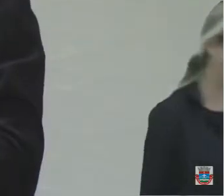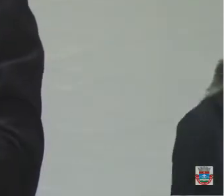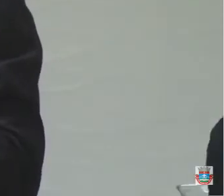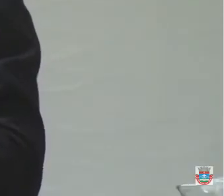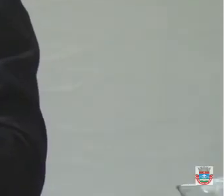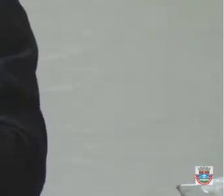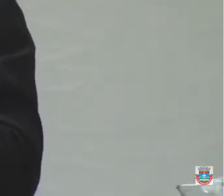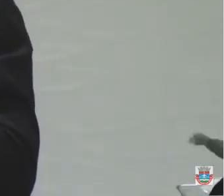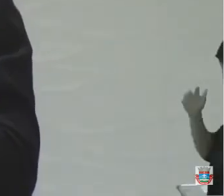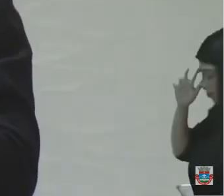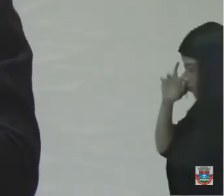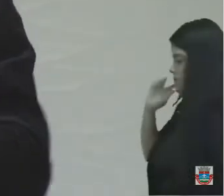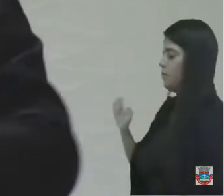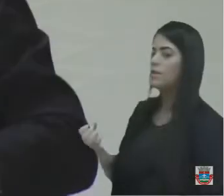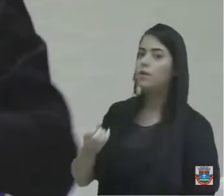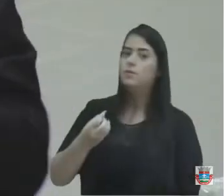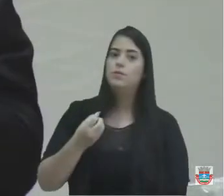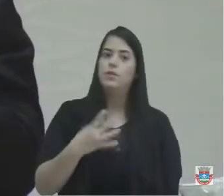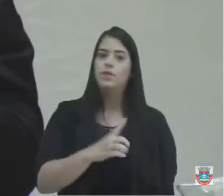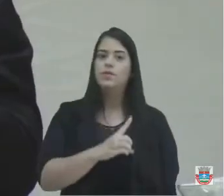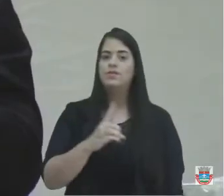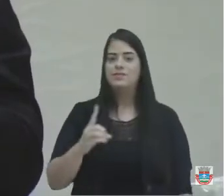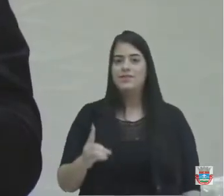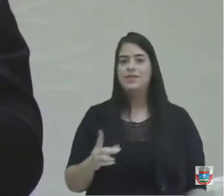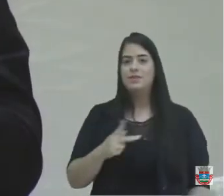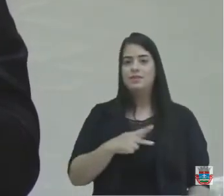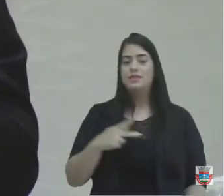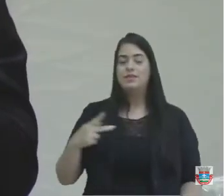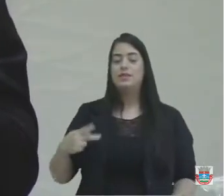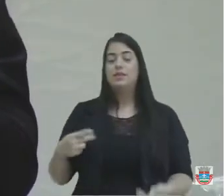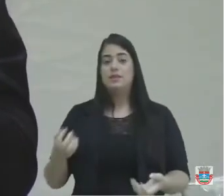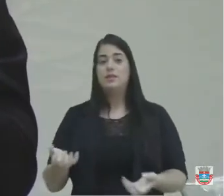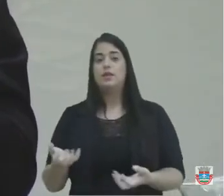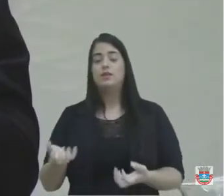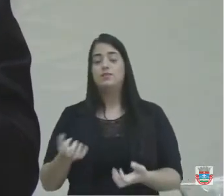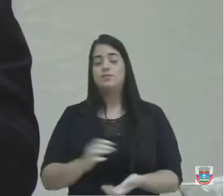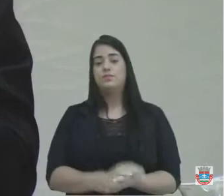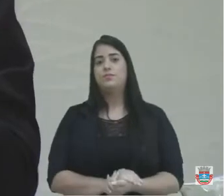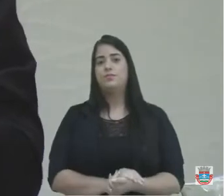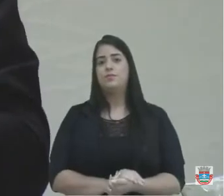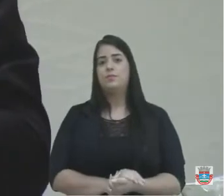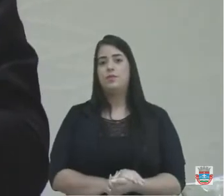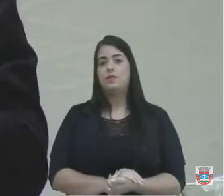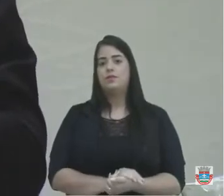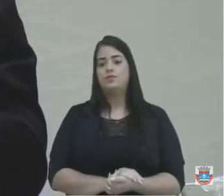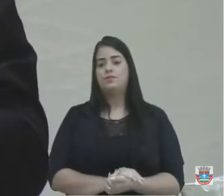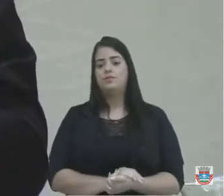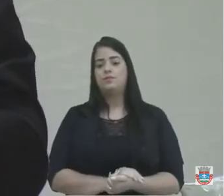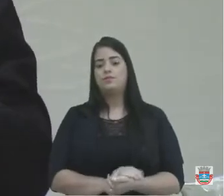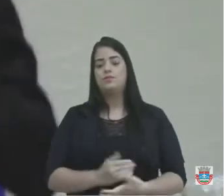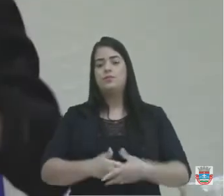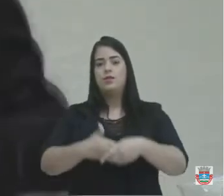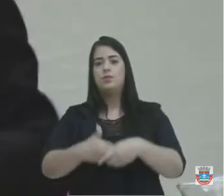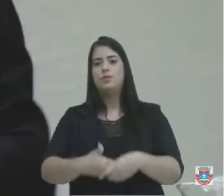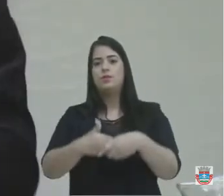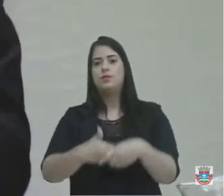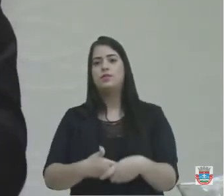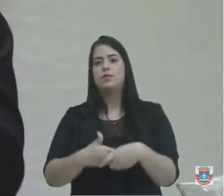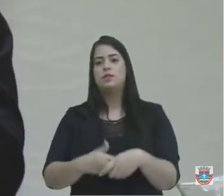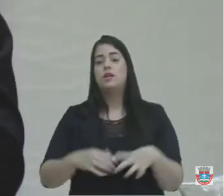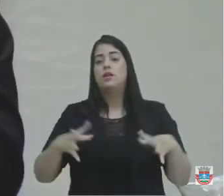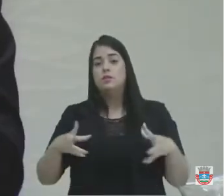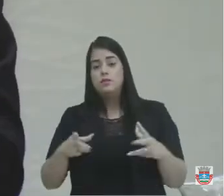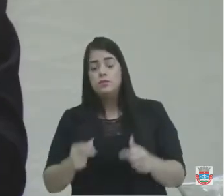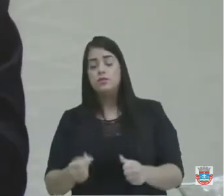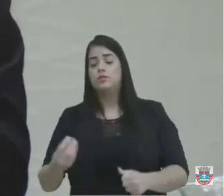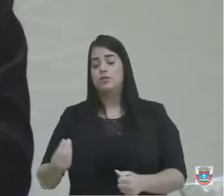Oi bom dia caro Presidente gostaria de saudar aqui todos